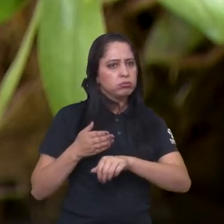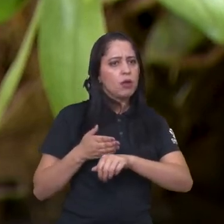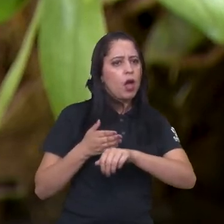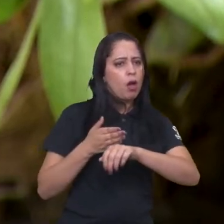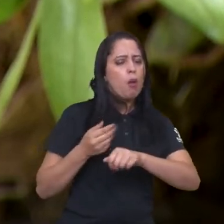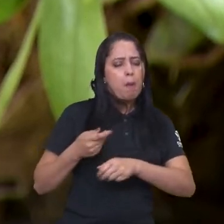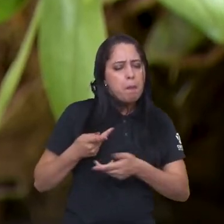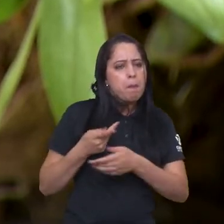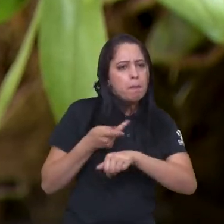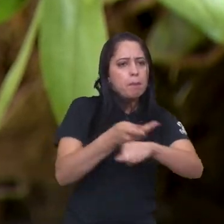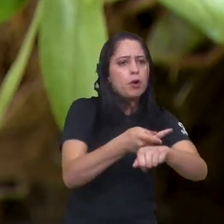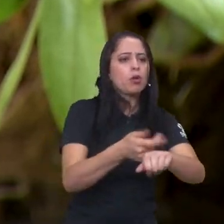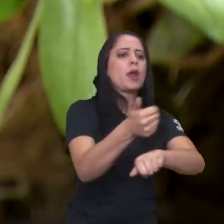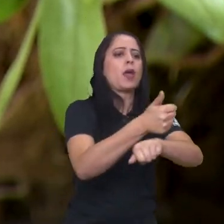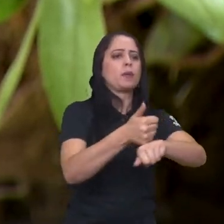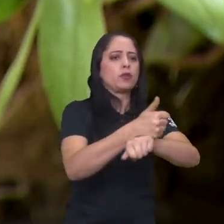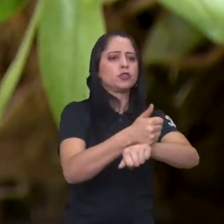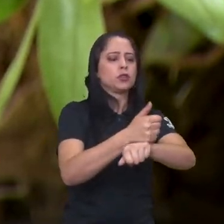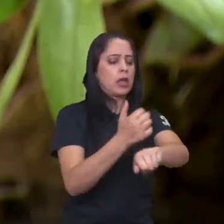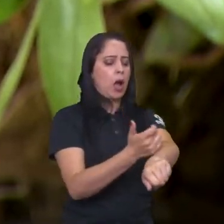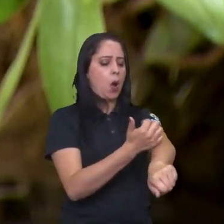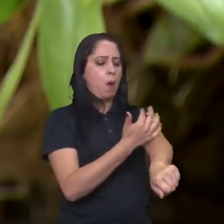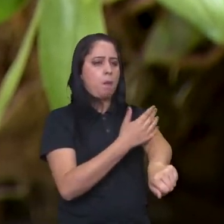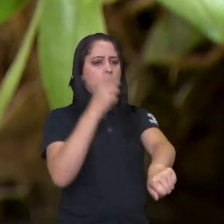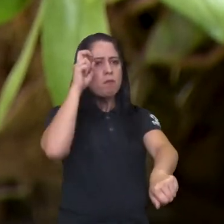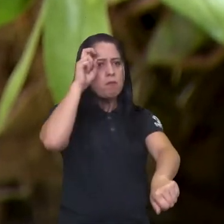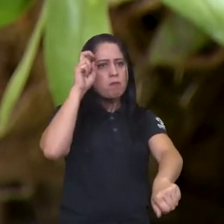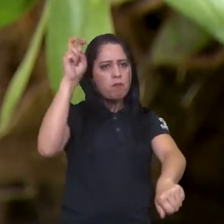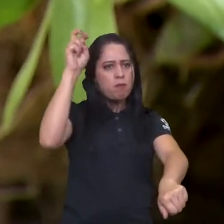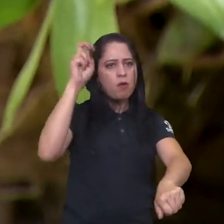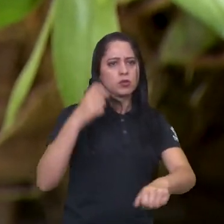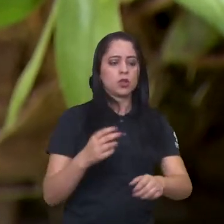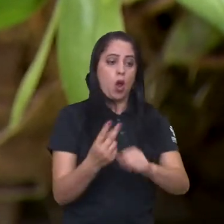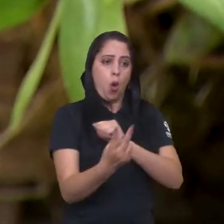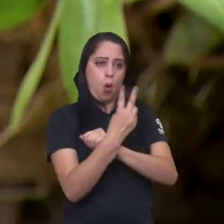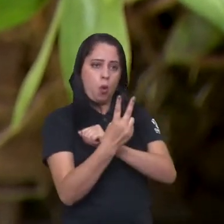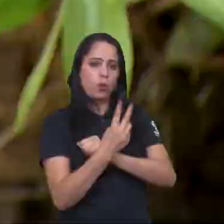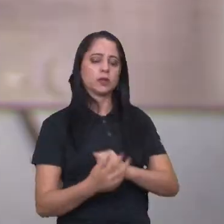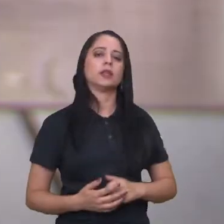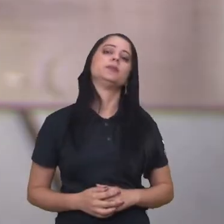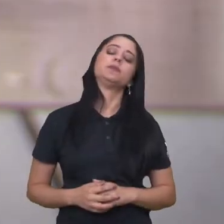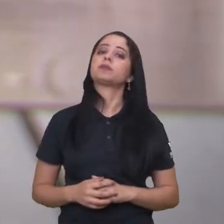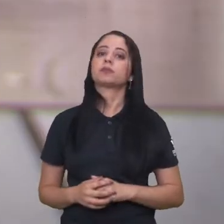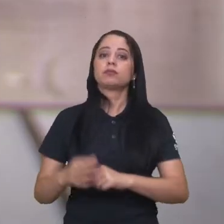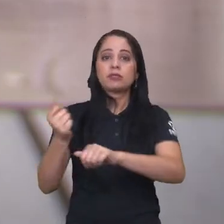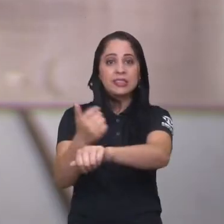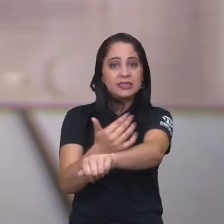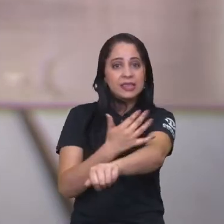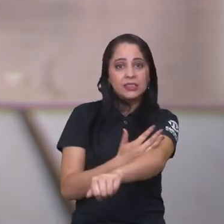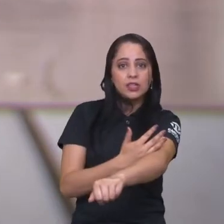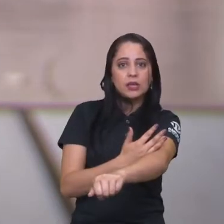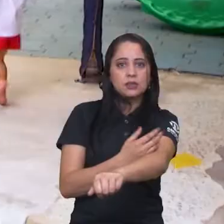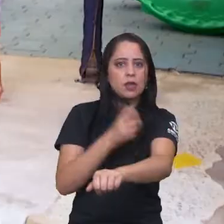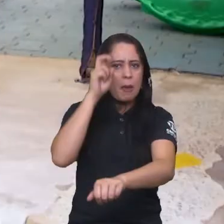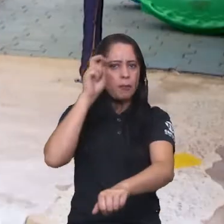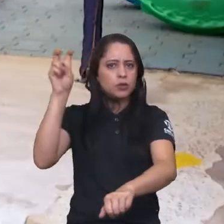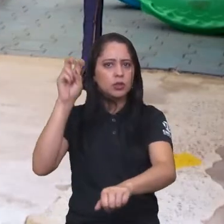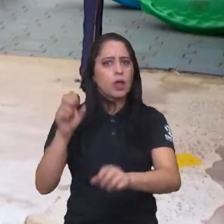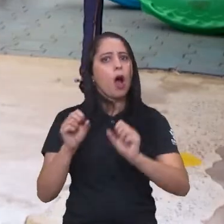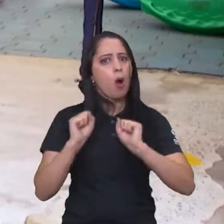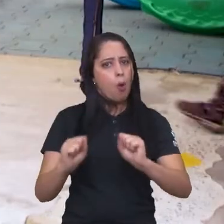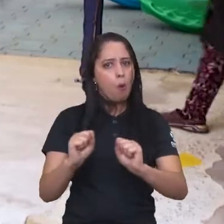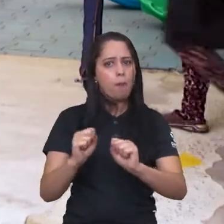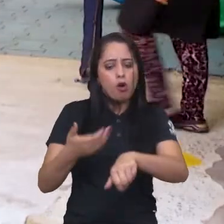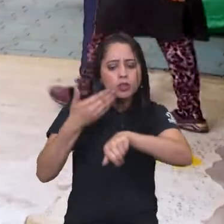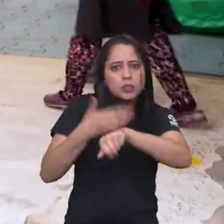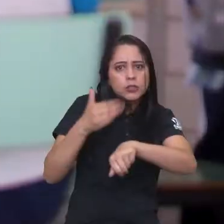qualquer outra habilidade, a inteligência emocional é completamente treinável. A professora de educação infantil destacou